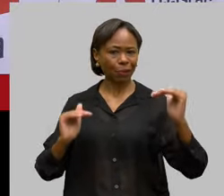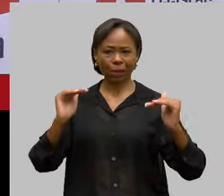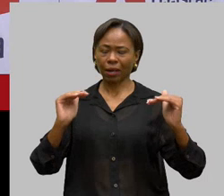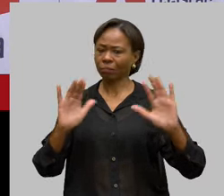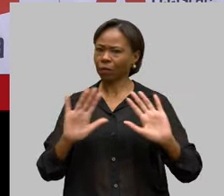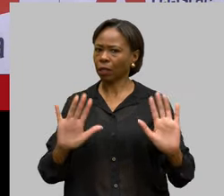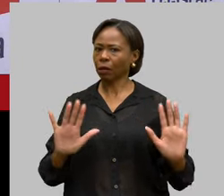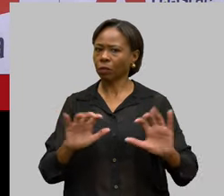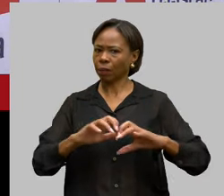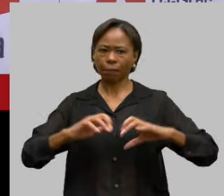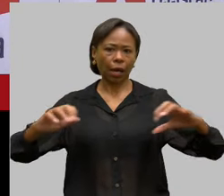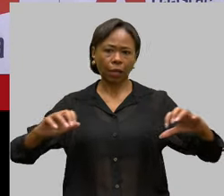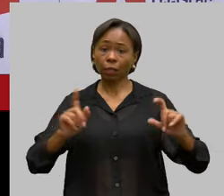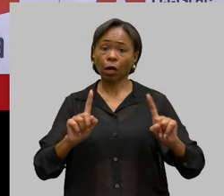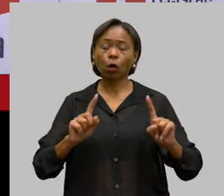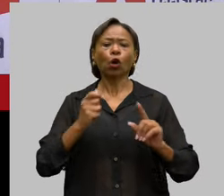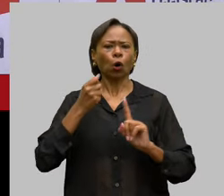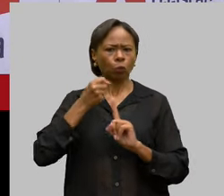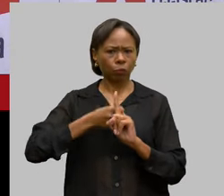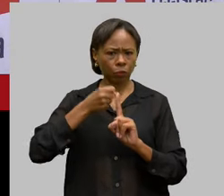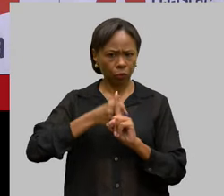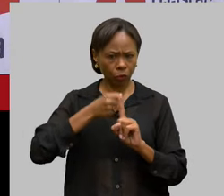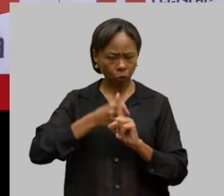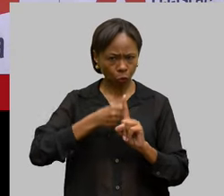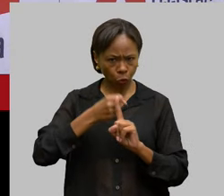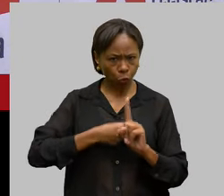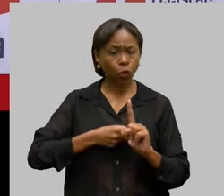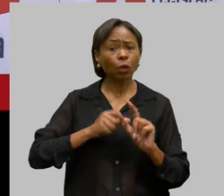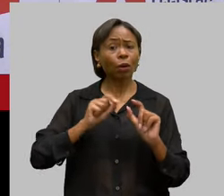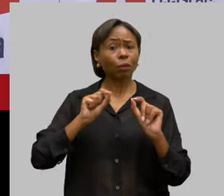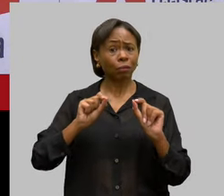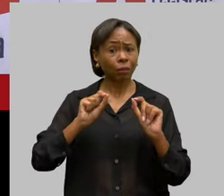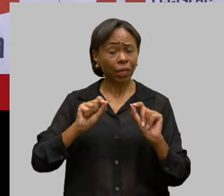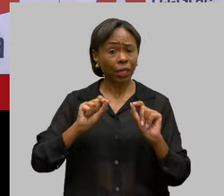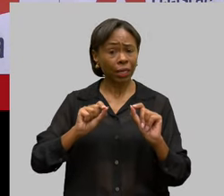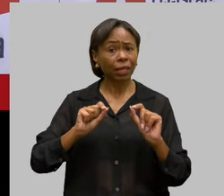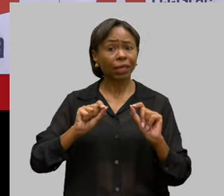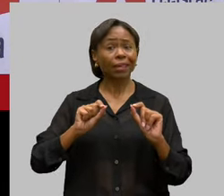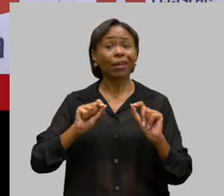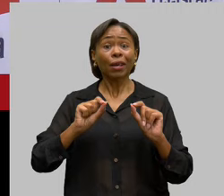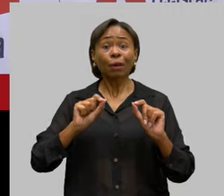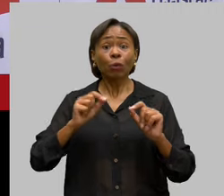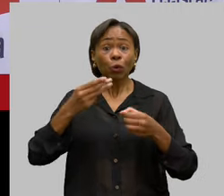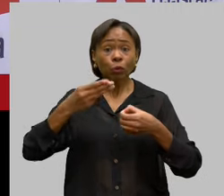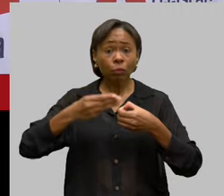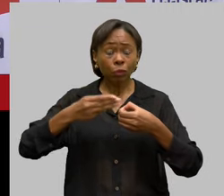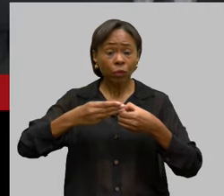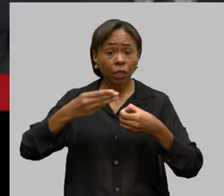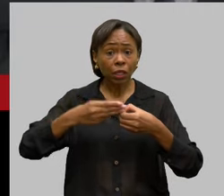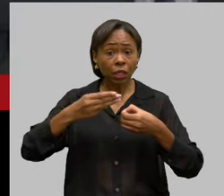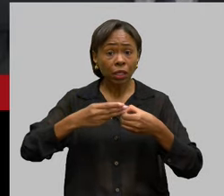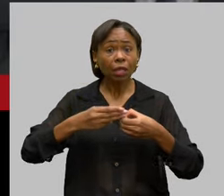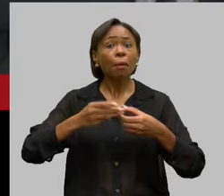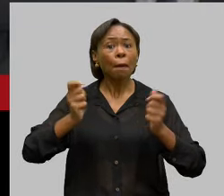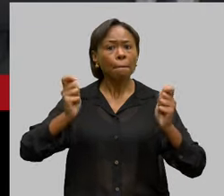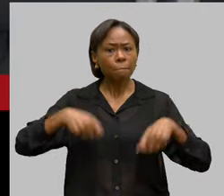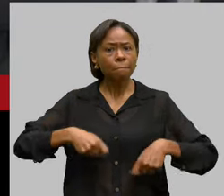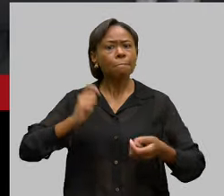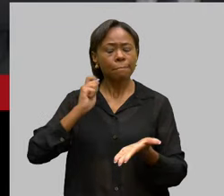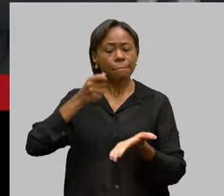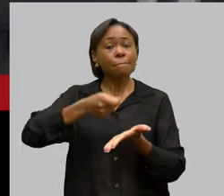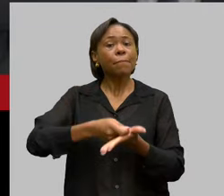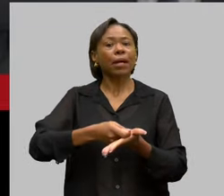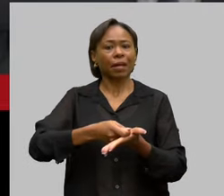gente a gente lutou para reconhecer que os que o município tem que ter força para pagar aquilo que ele se